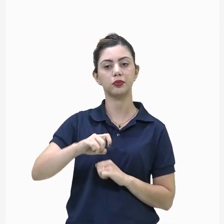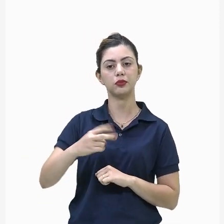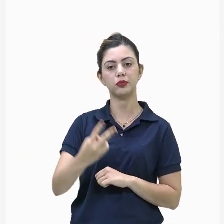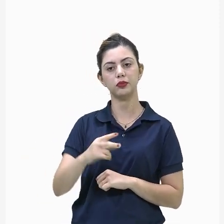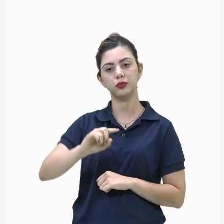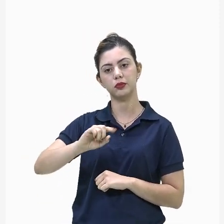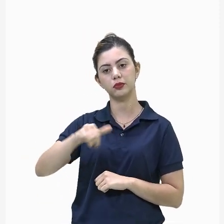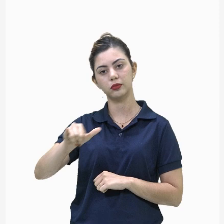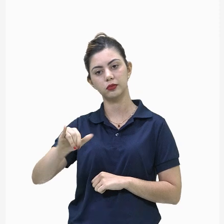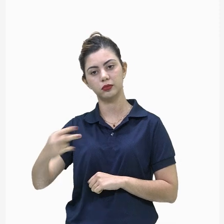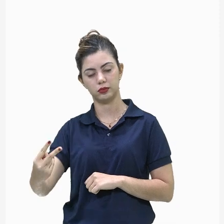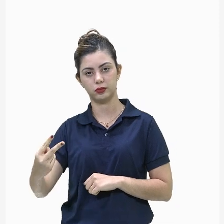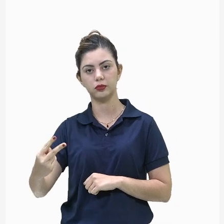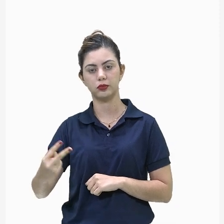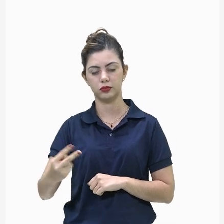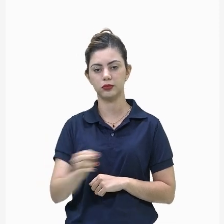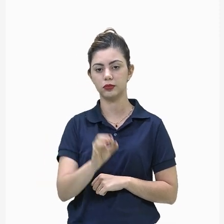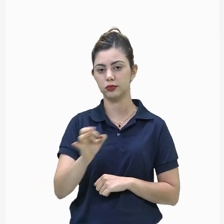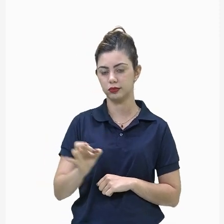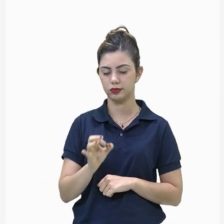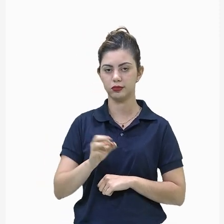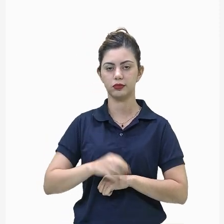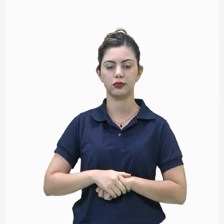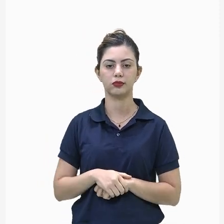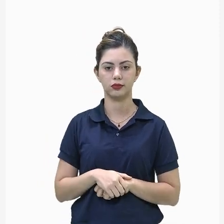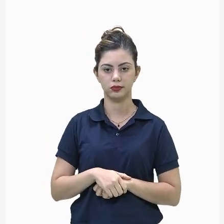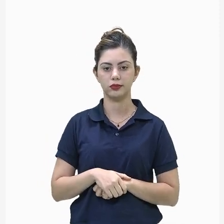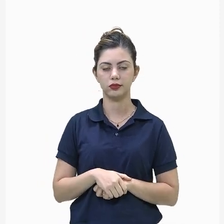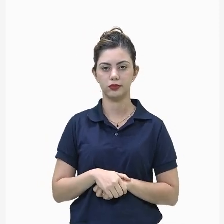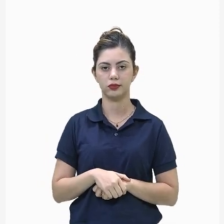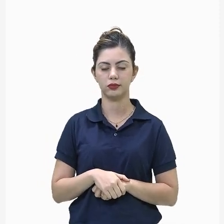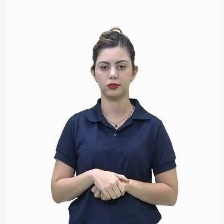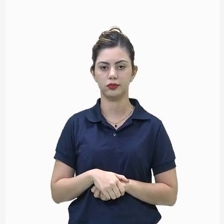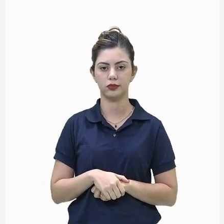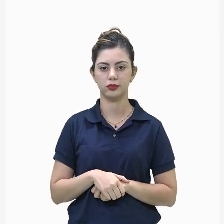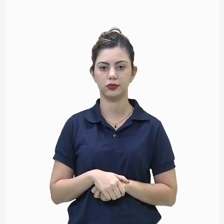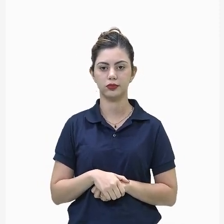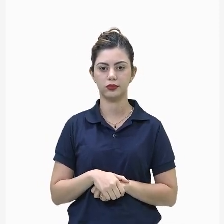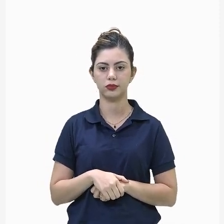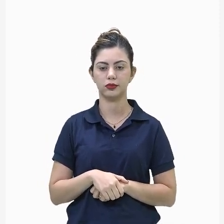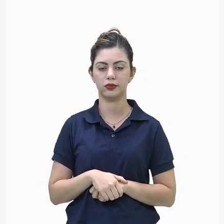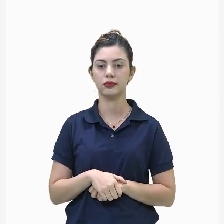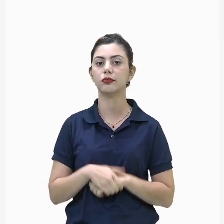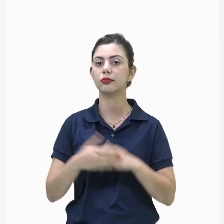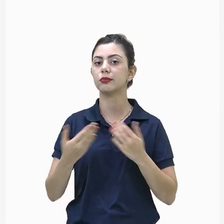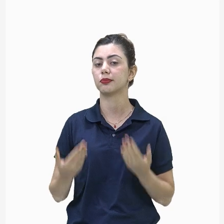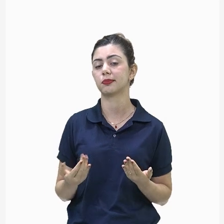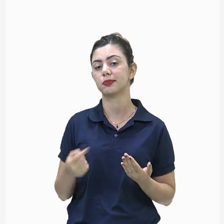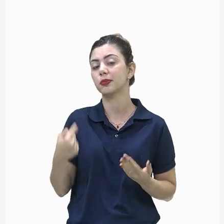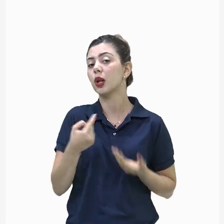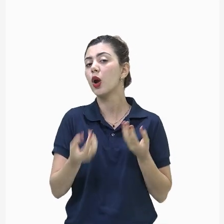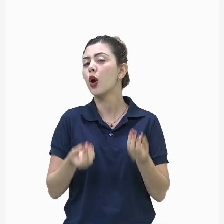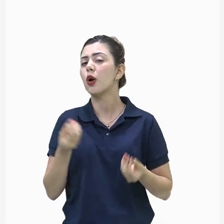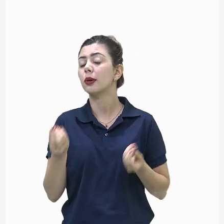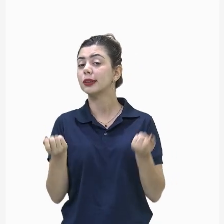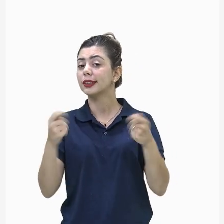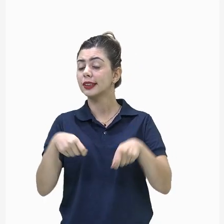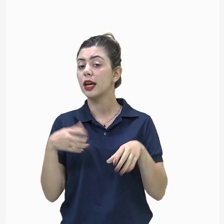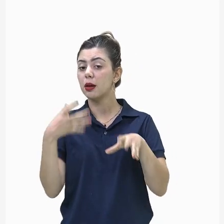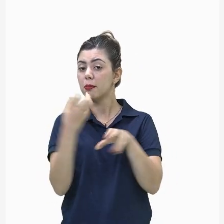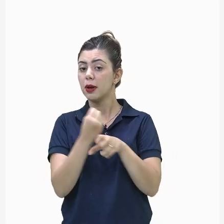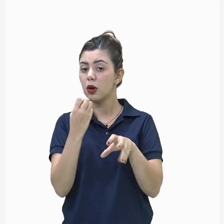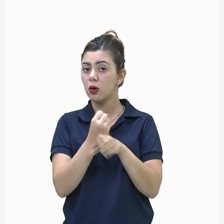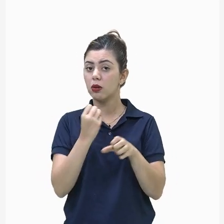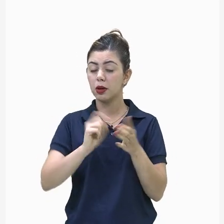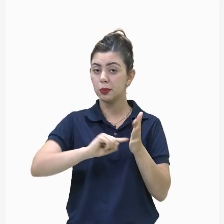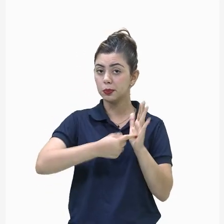y2, tá? Que é as coordenadas do outro ponto, tá? A gente pode, então, calcular o seu